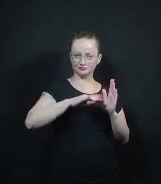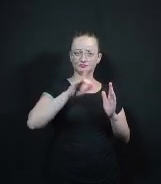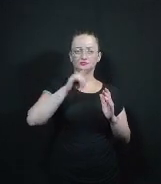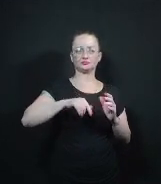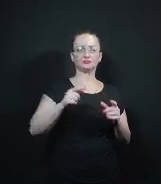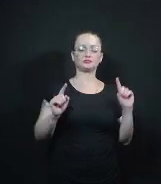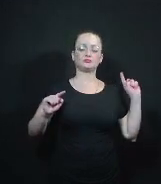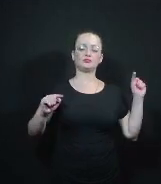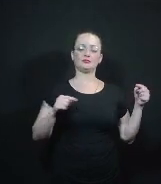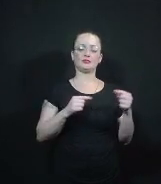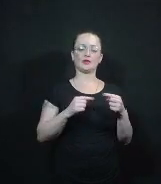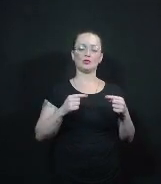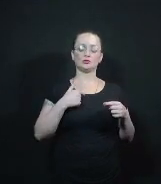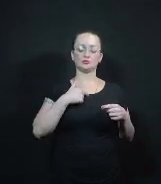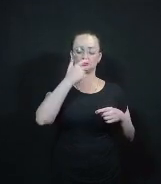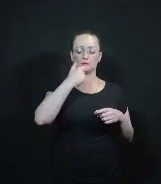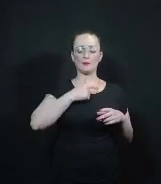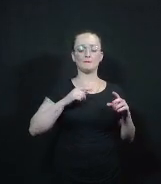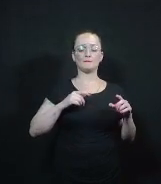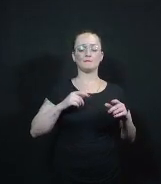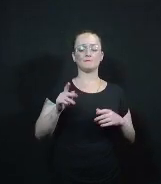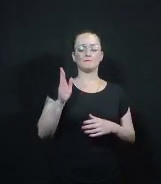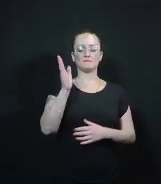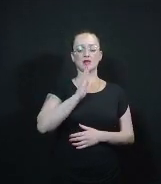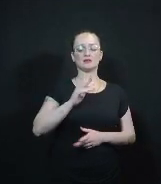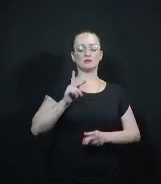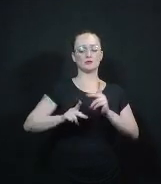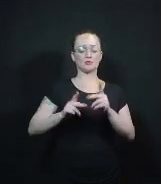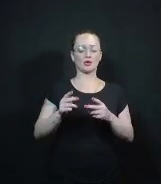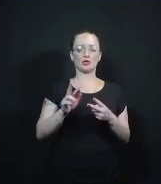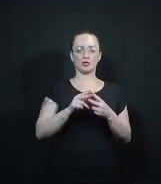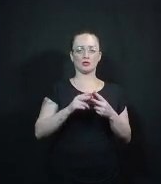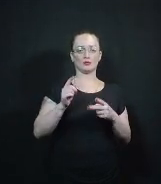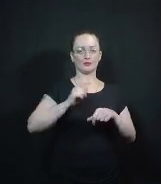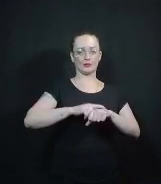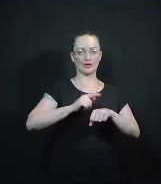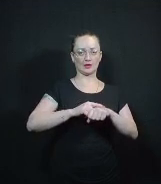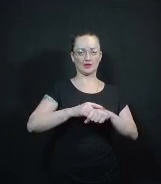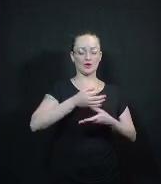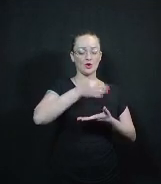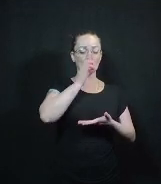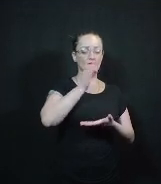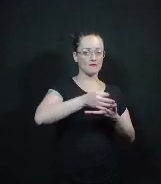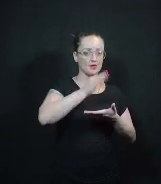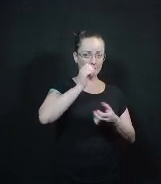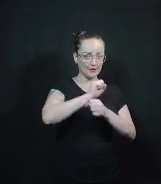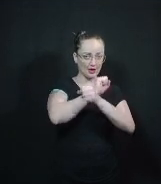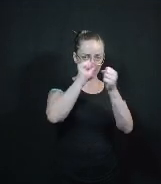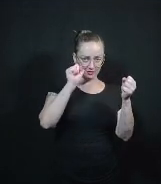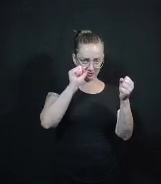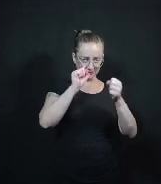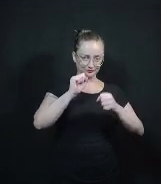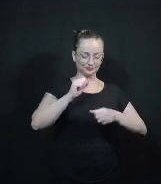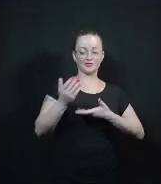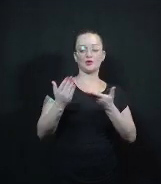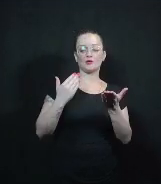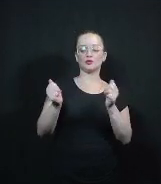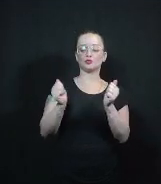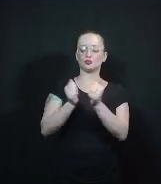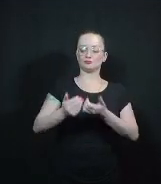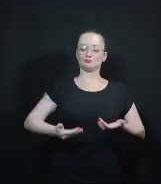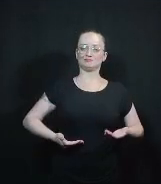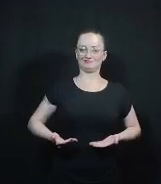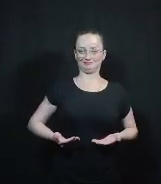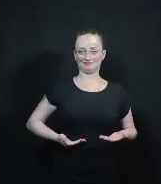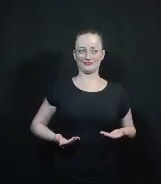encontra com o brasileiro popular em dois momentos. Na conversa do café da manhã com a empregada